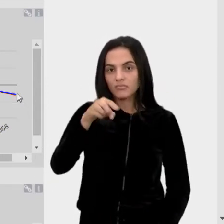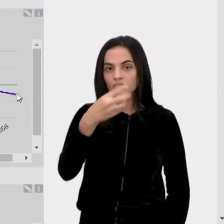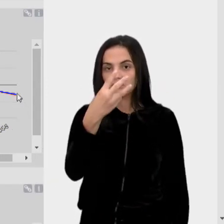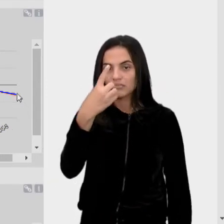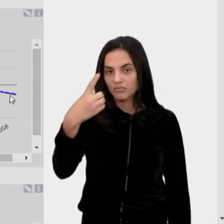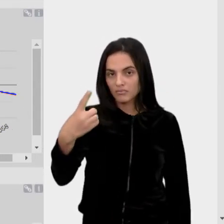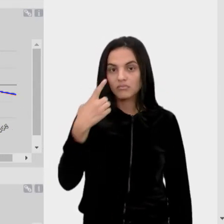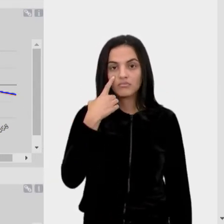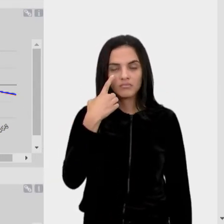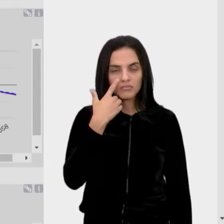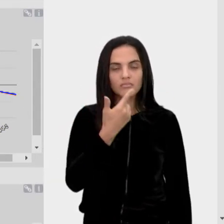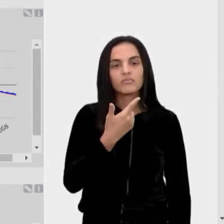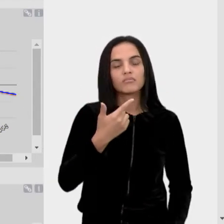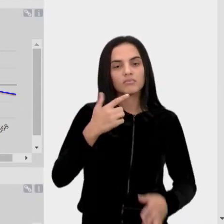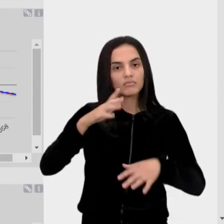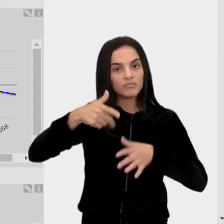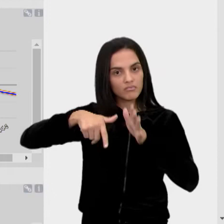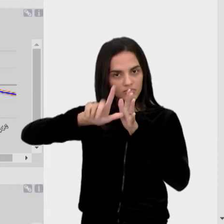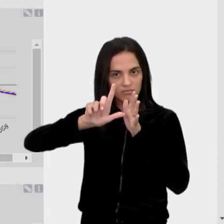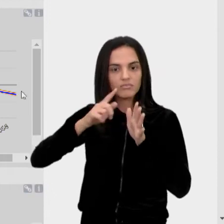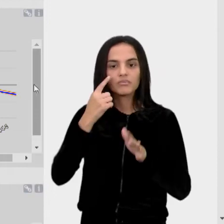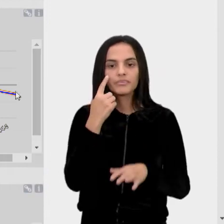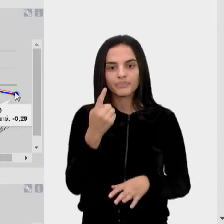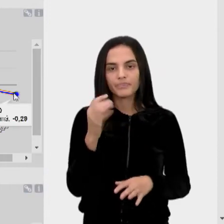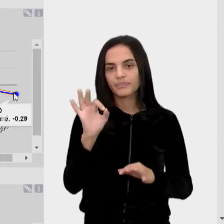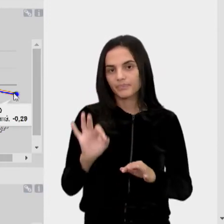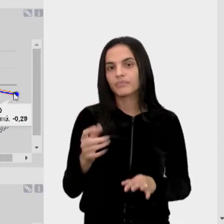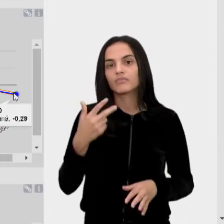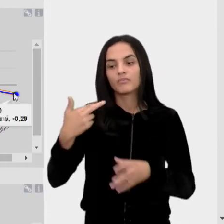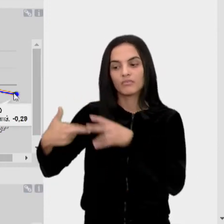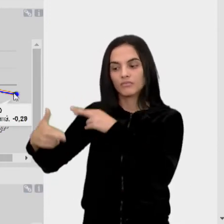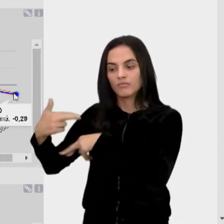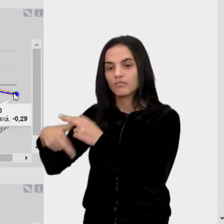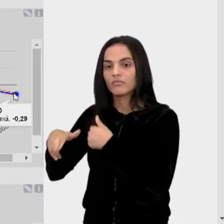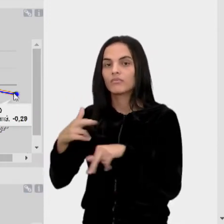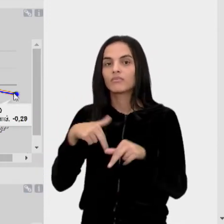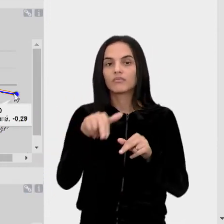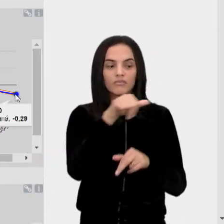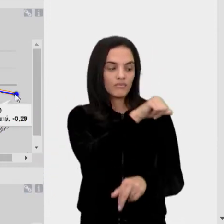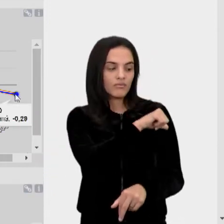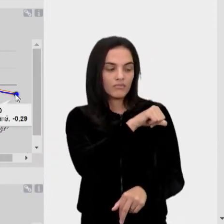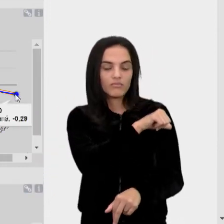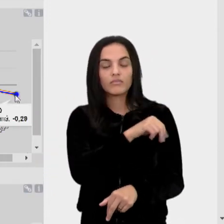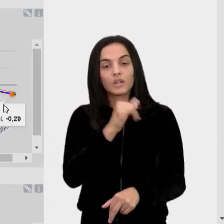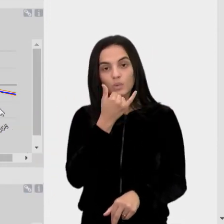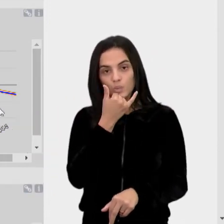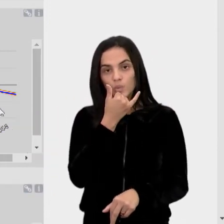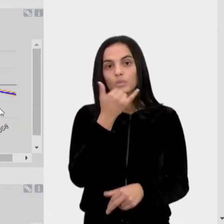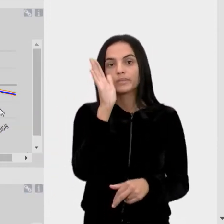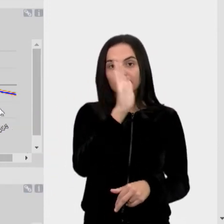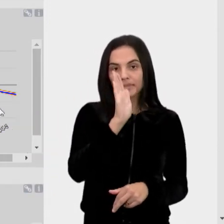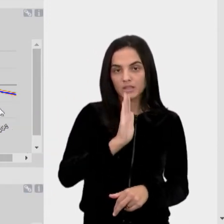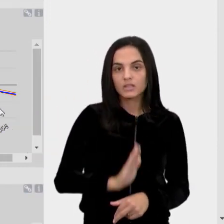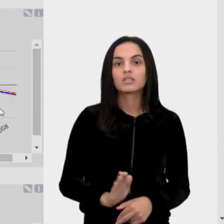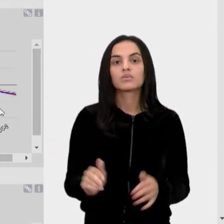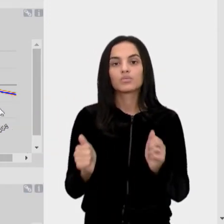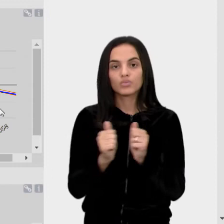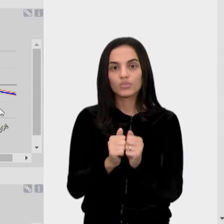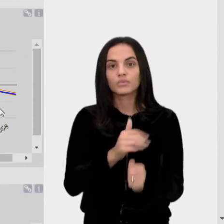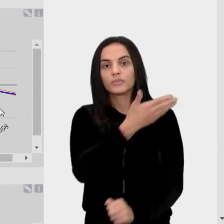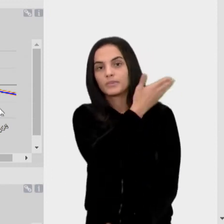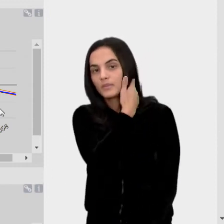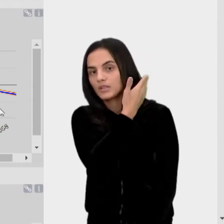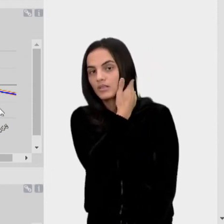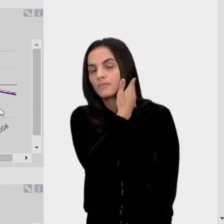gente viu anteriormente, tá certo? Então nessa relação aí do Rio de Janeiro, com o Brasil e o Paraná,